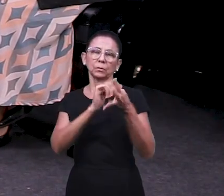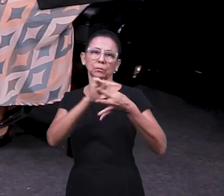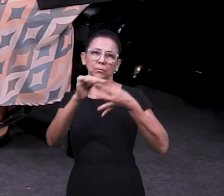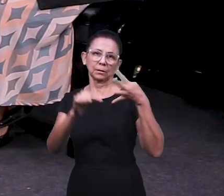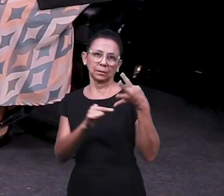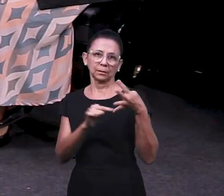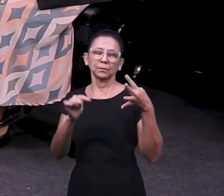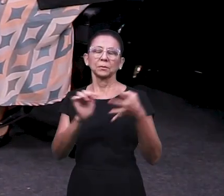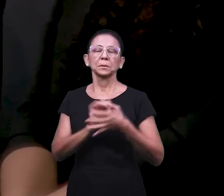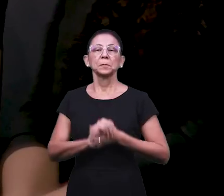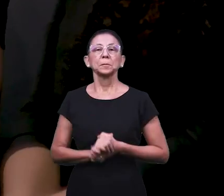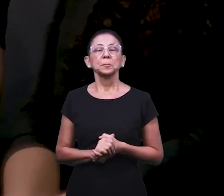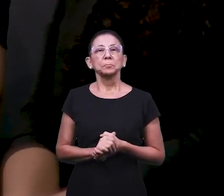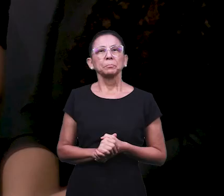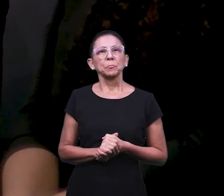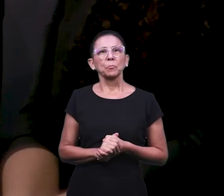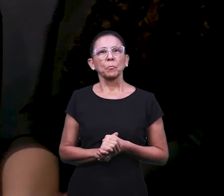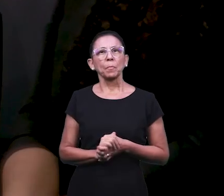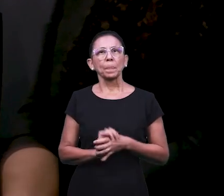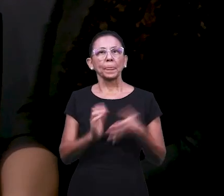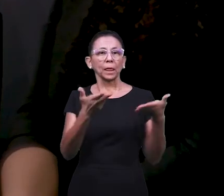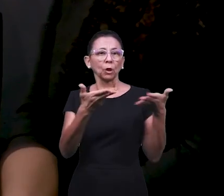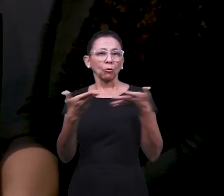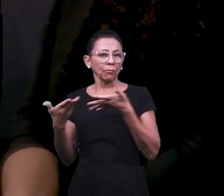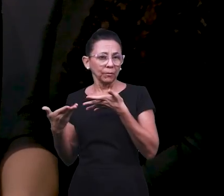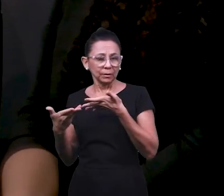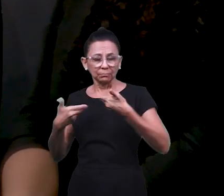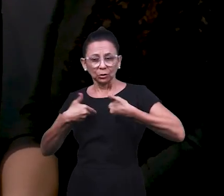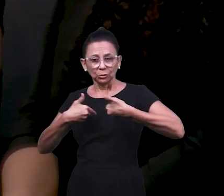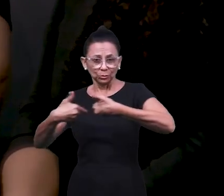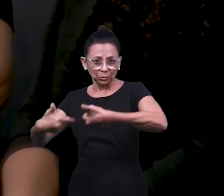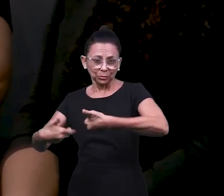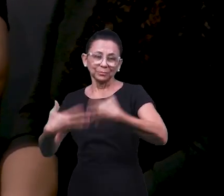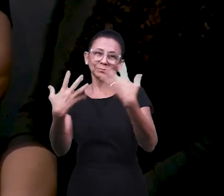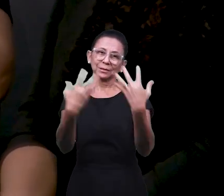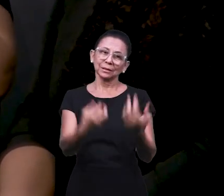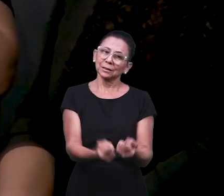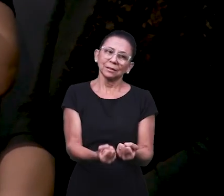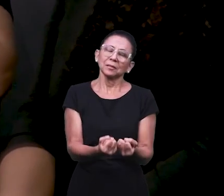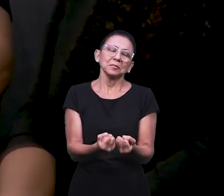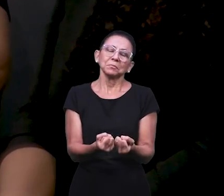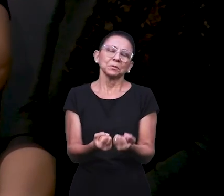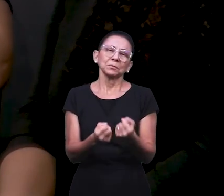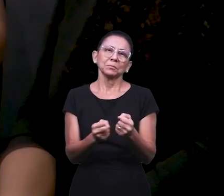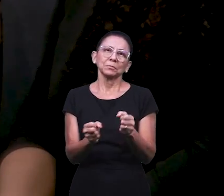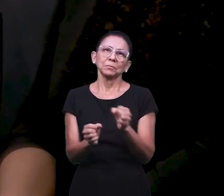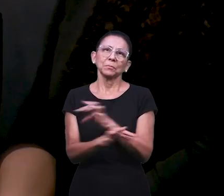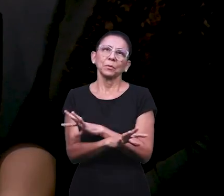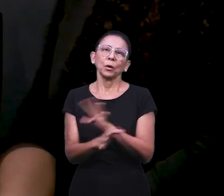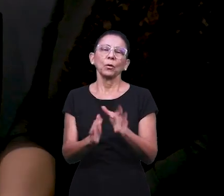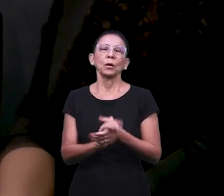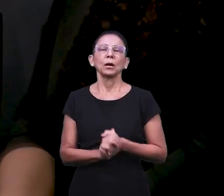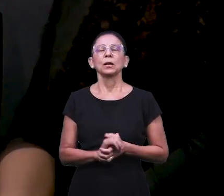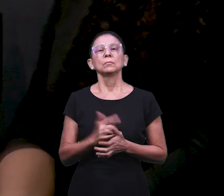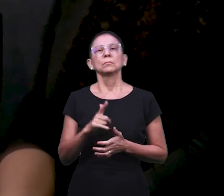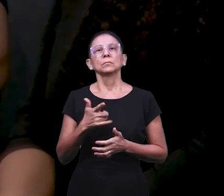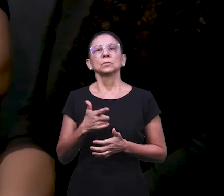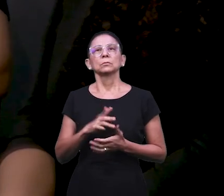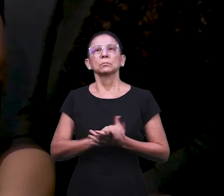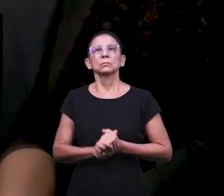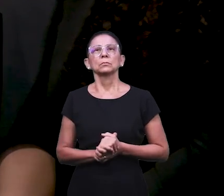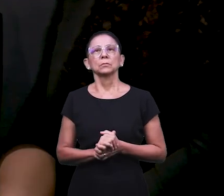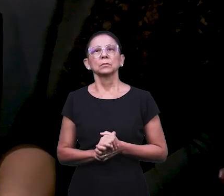recebemos o convite e nós vamos. Assim, não tem uma data específica. A pessoa